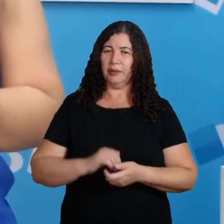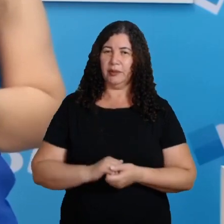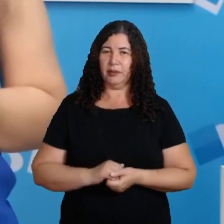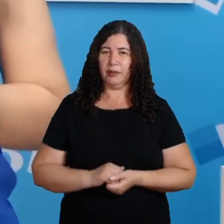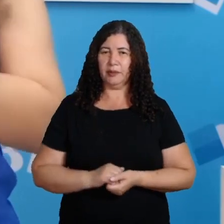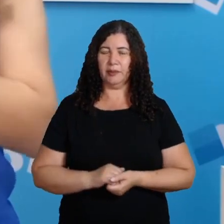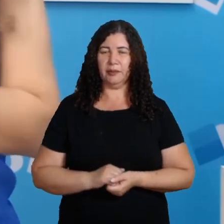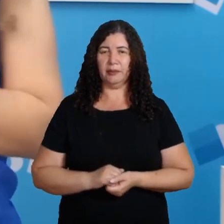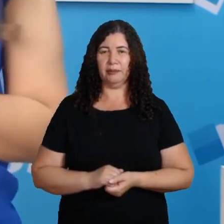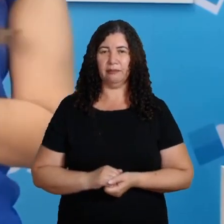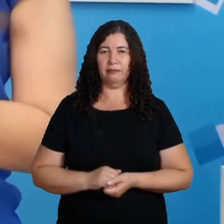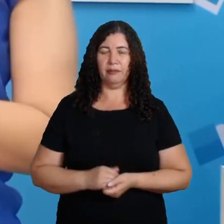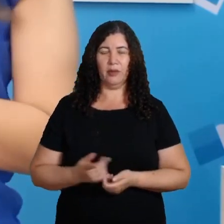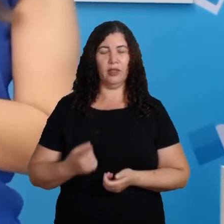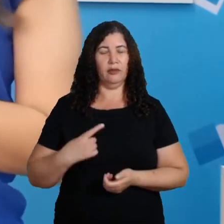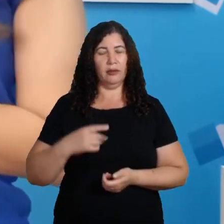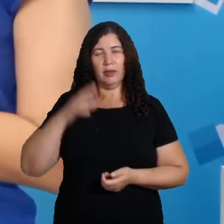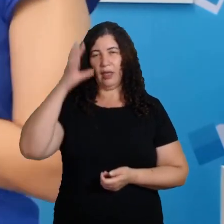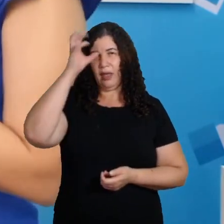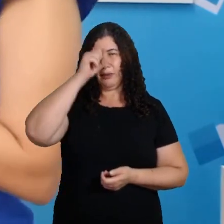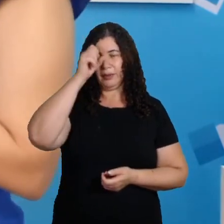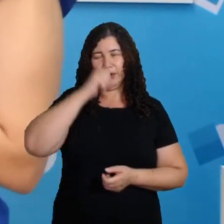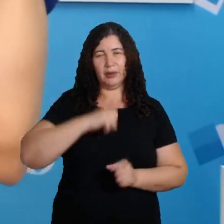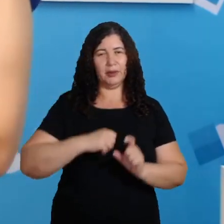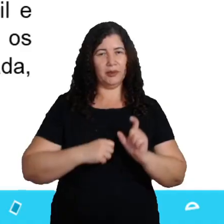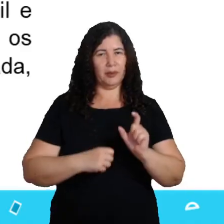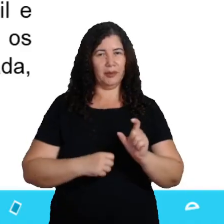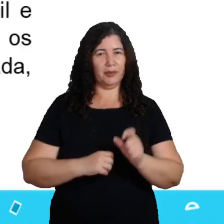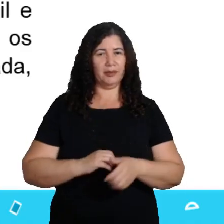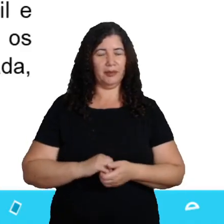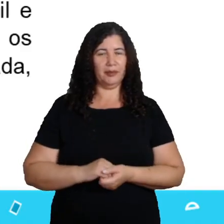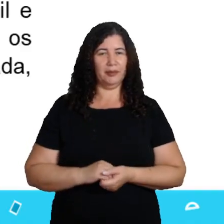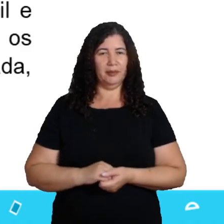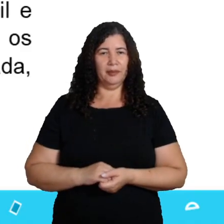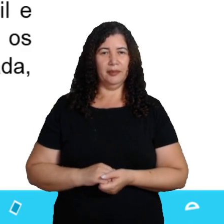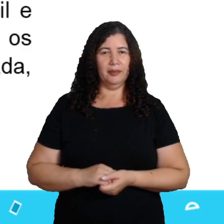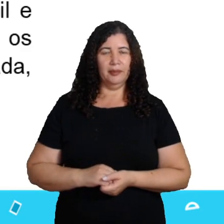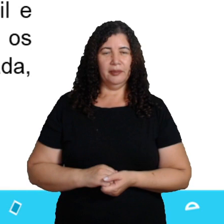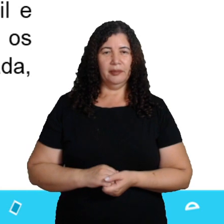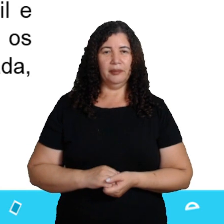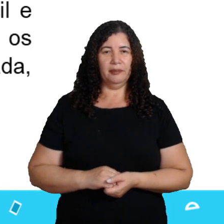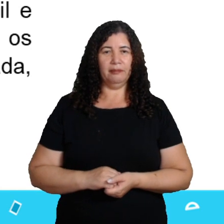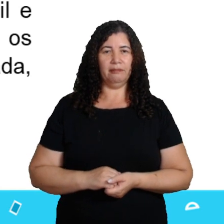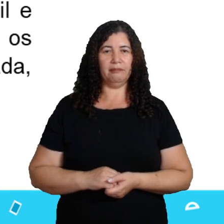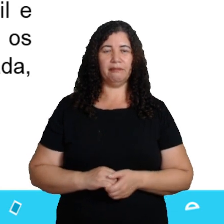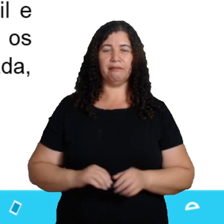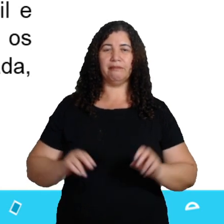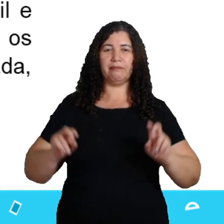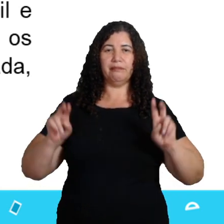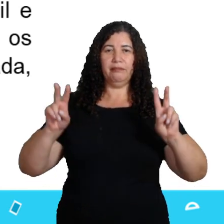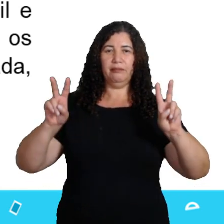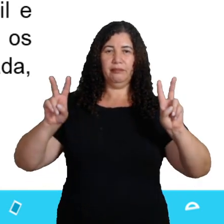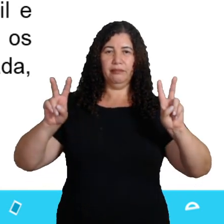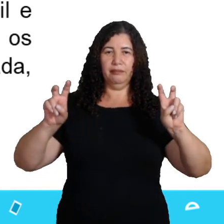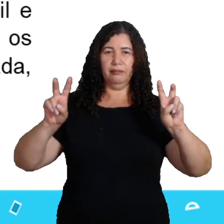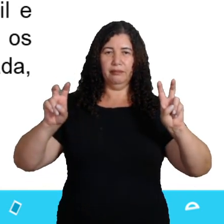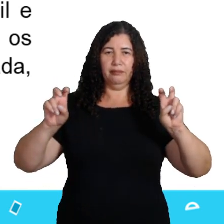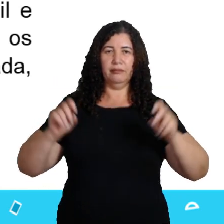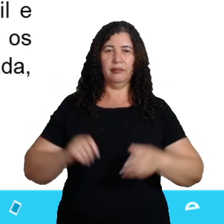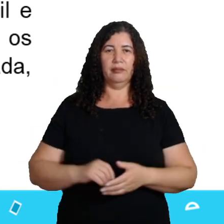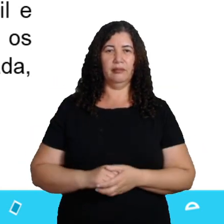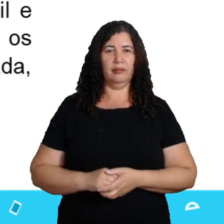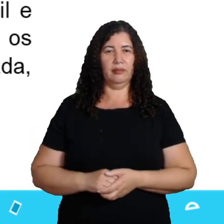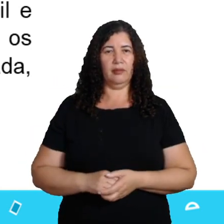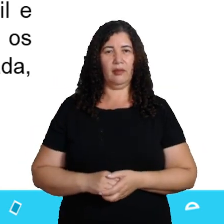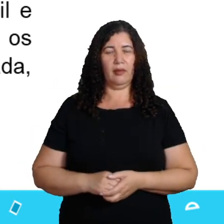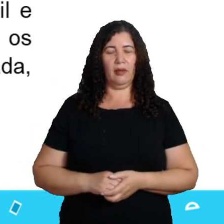de retomada. Vamos aprender um pouquinho? Vamos lá? Turma, o título do texto é